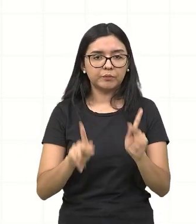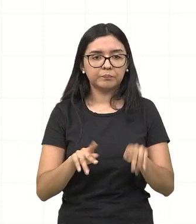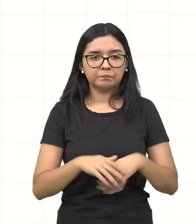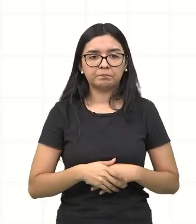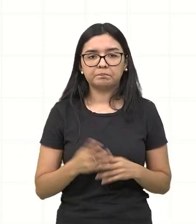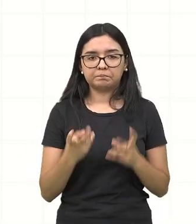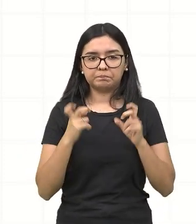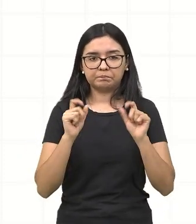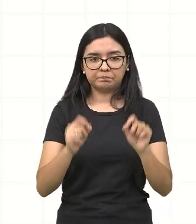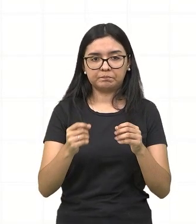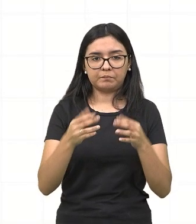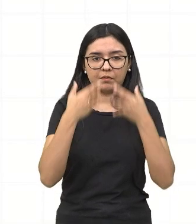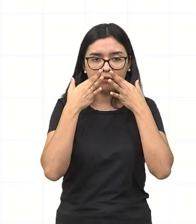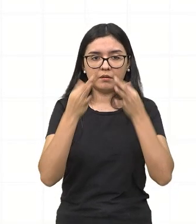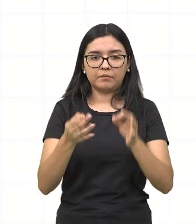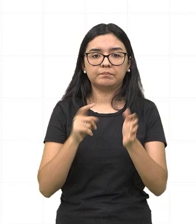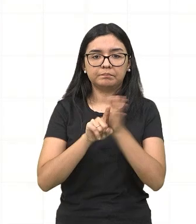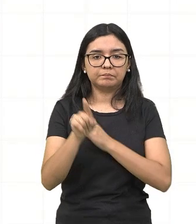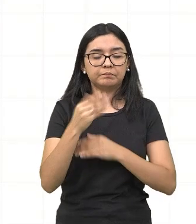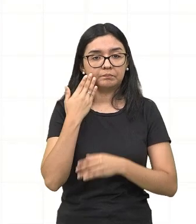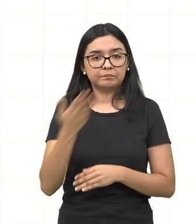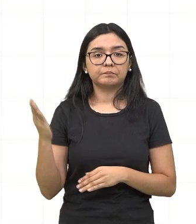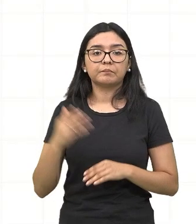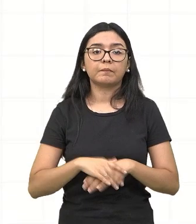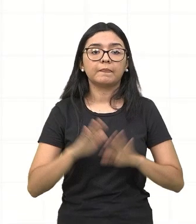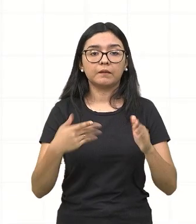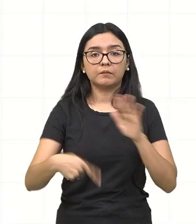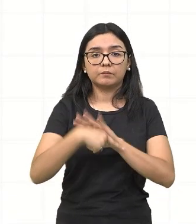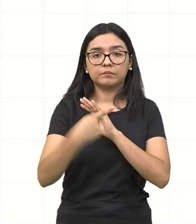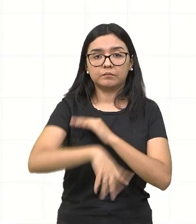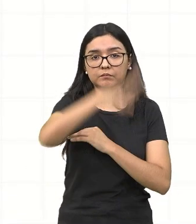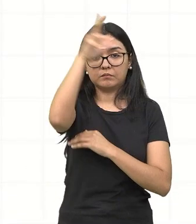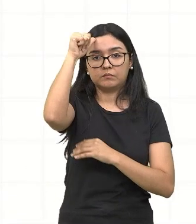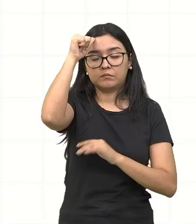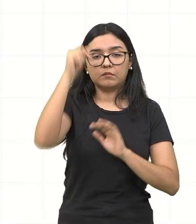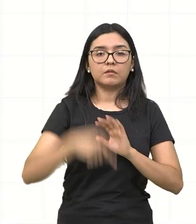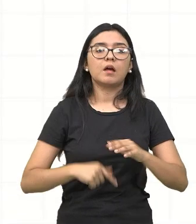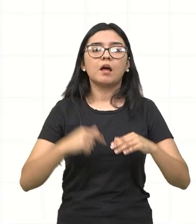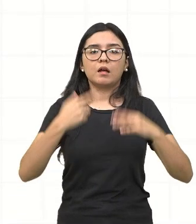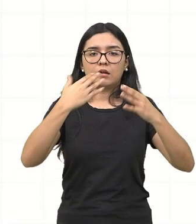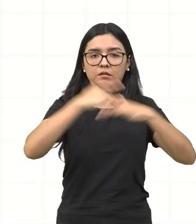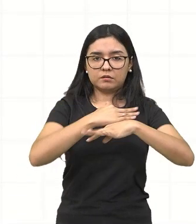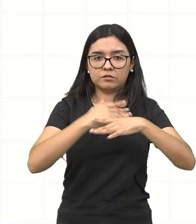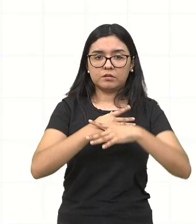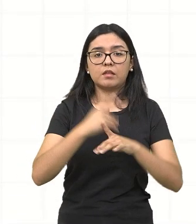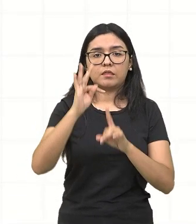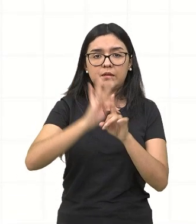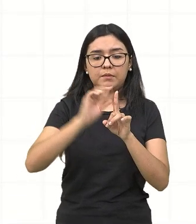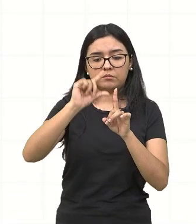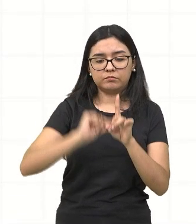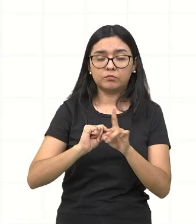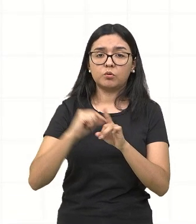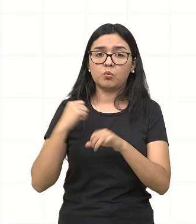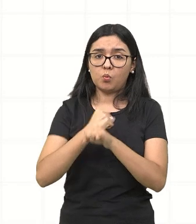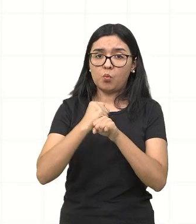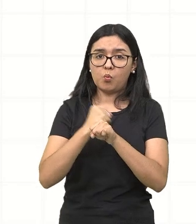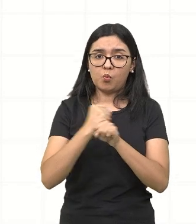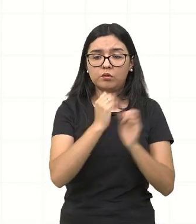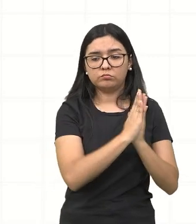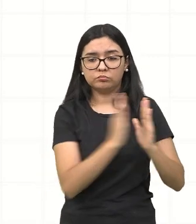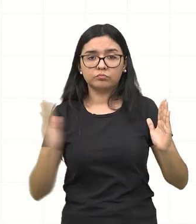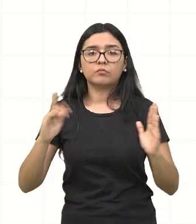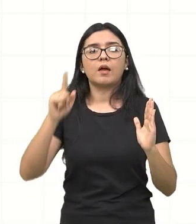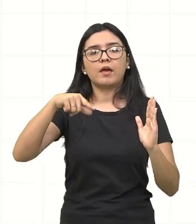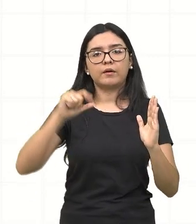a questão que nós temos. No Amazonas, a cidade que apresenta as menores temperaturas ao longo do ano